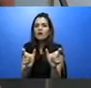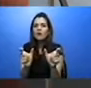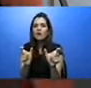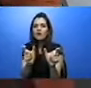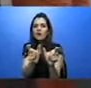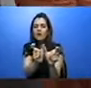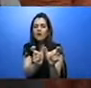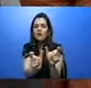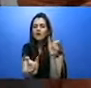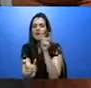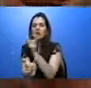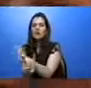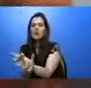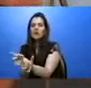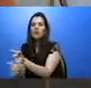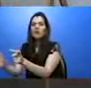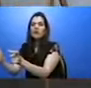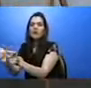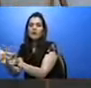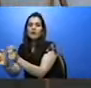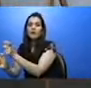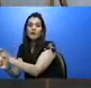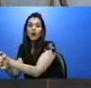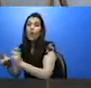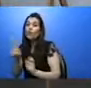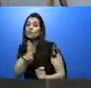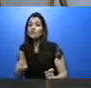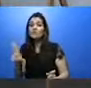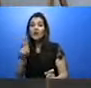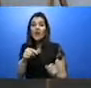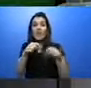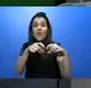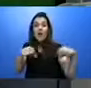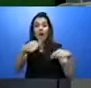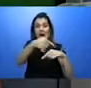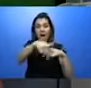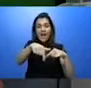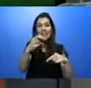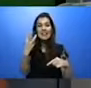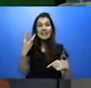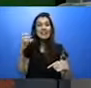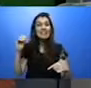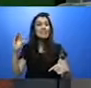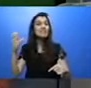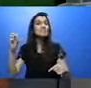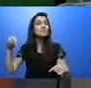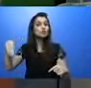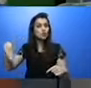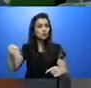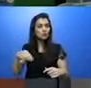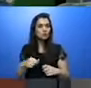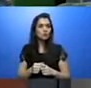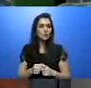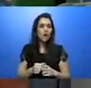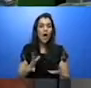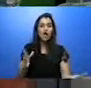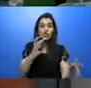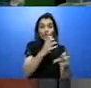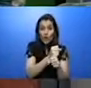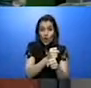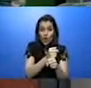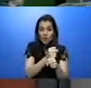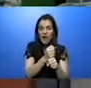utilizaria, olha, coloquei a régua aqui, 30 centímetros, né? Mais uma vez a